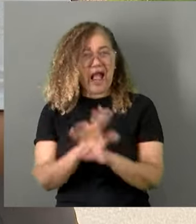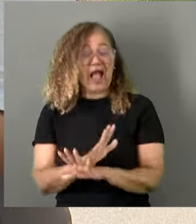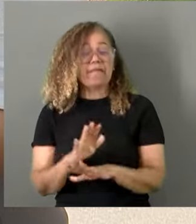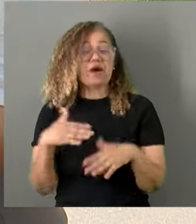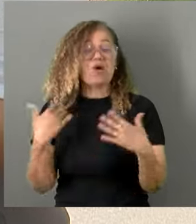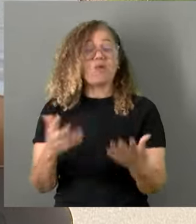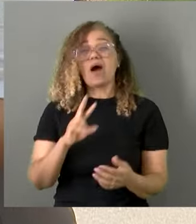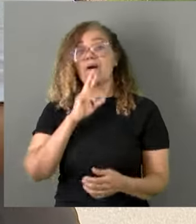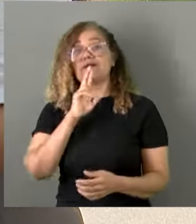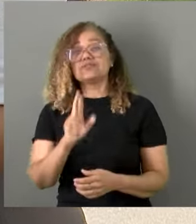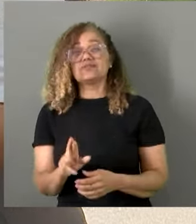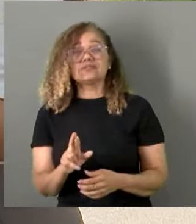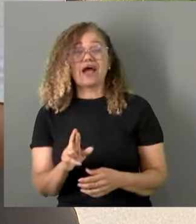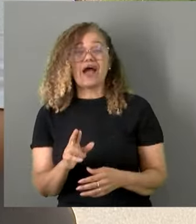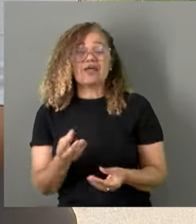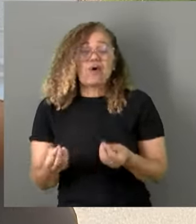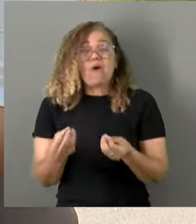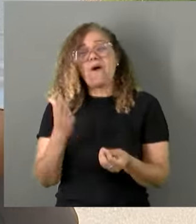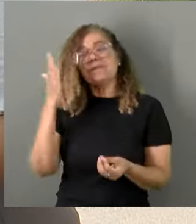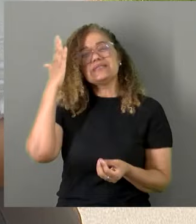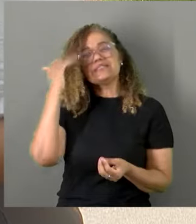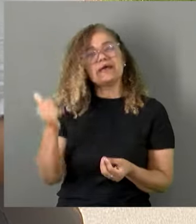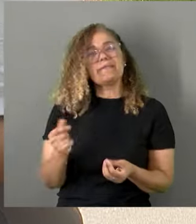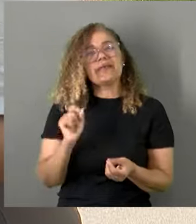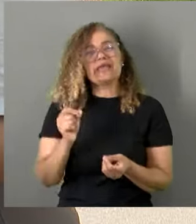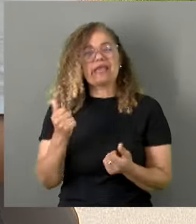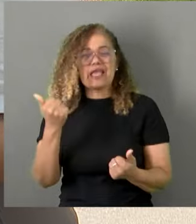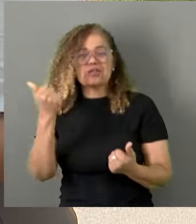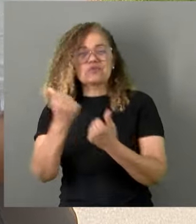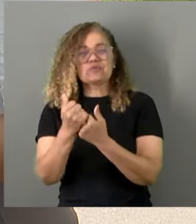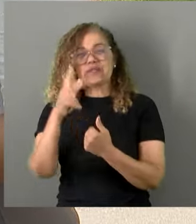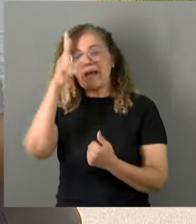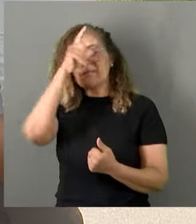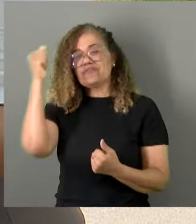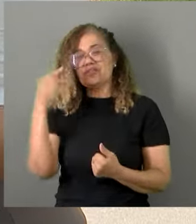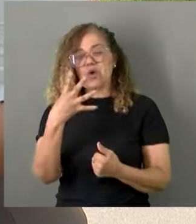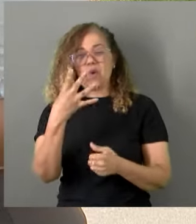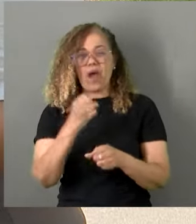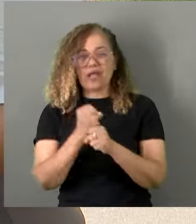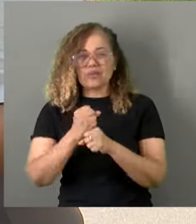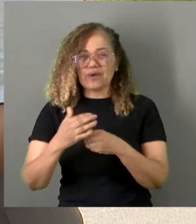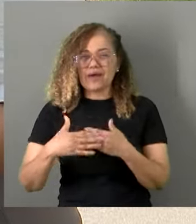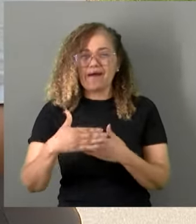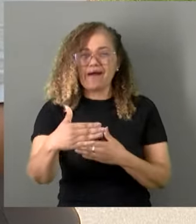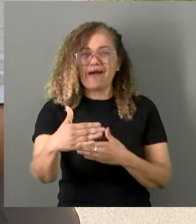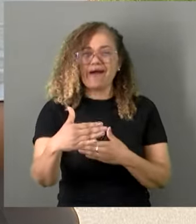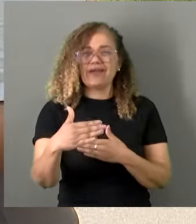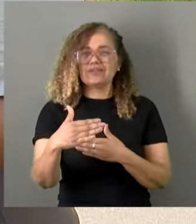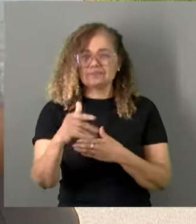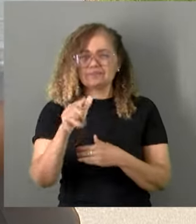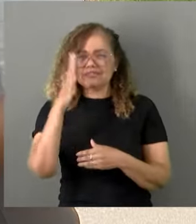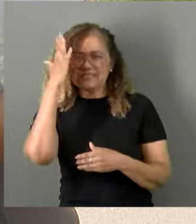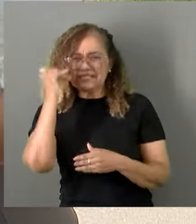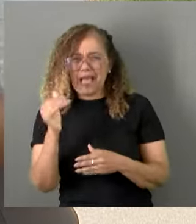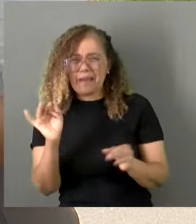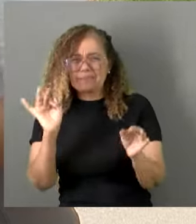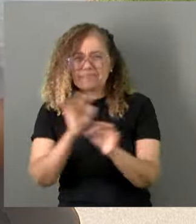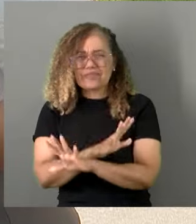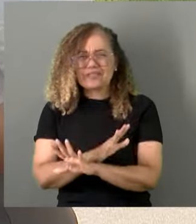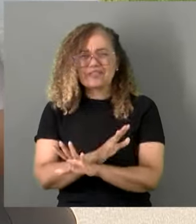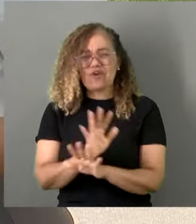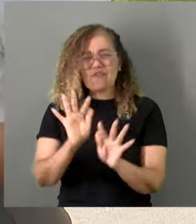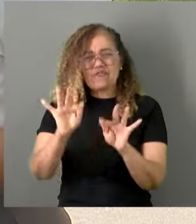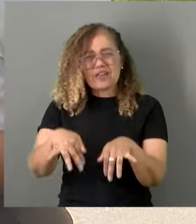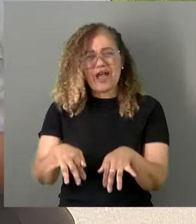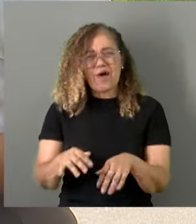resultado quando é que a gente vai saber quem assumirá a prefeitura nos próximos 4 anos então tem alguma previsão de quando é que vai ser concluída as apurações